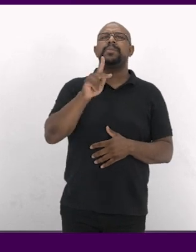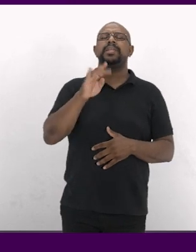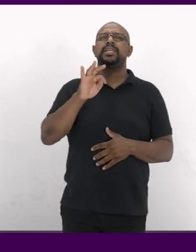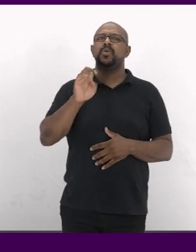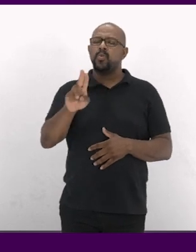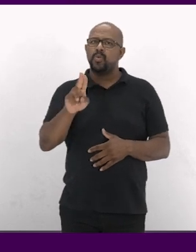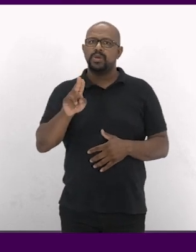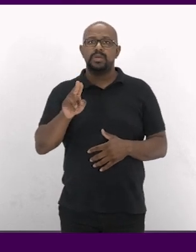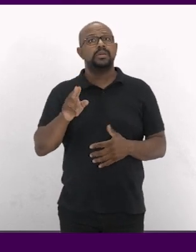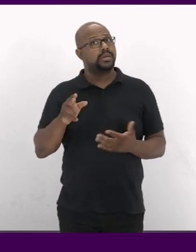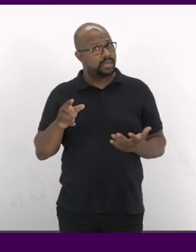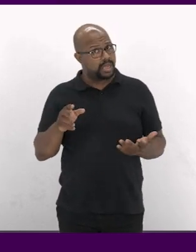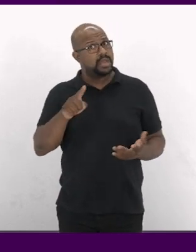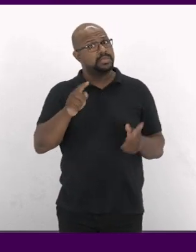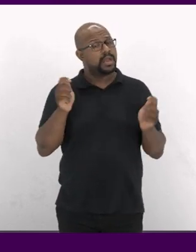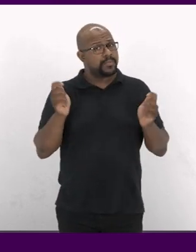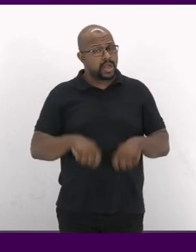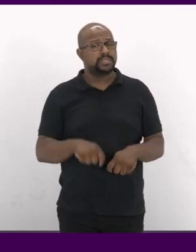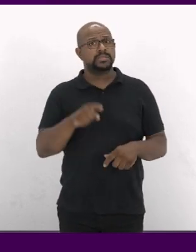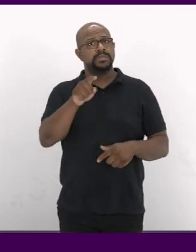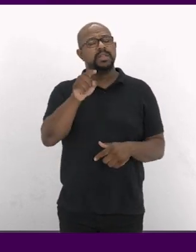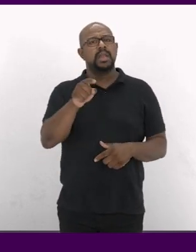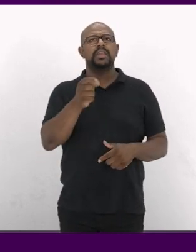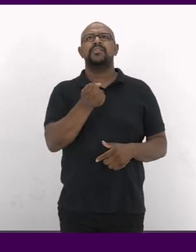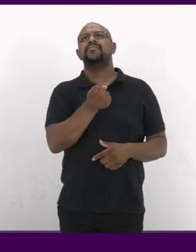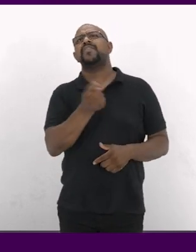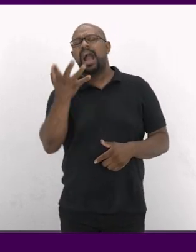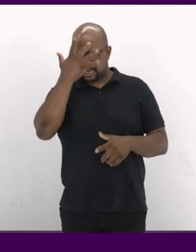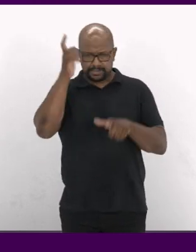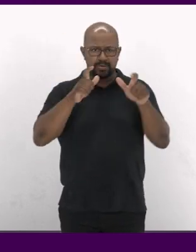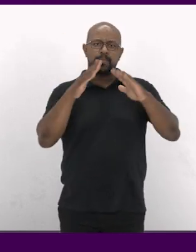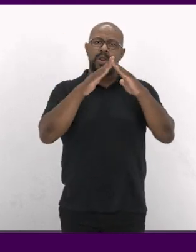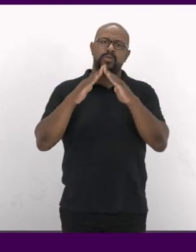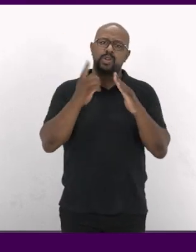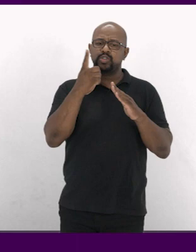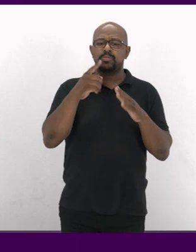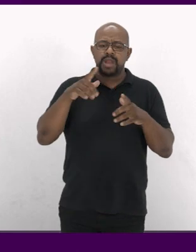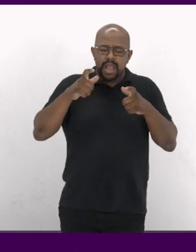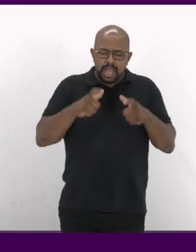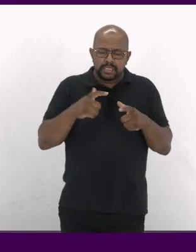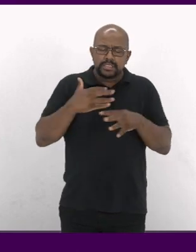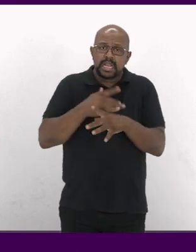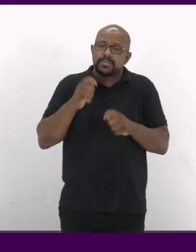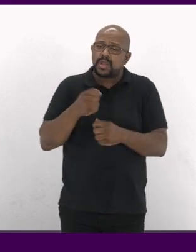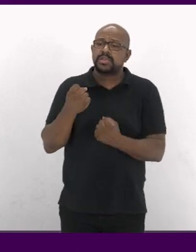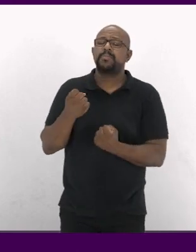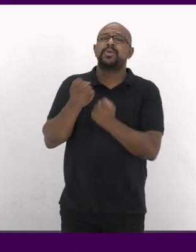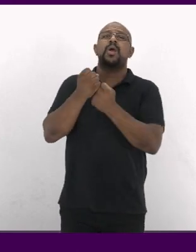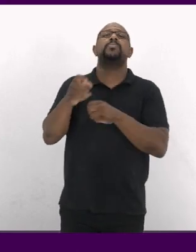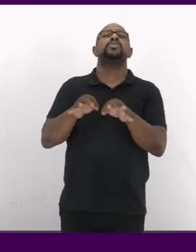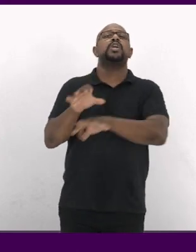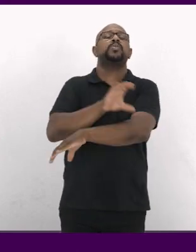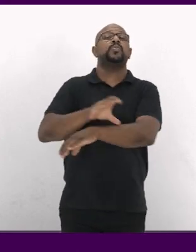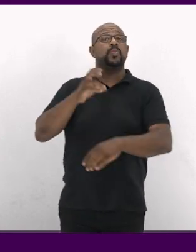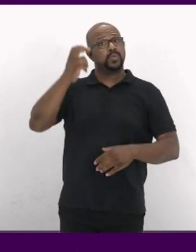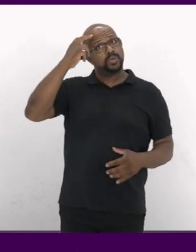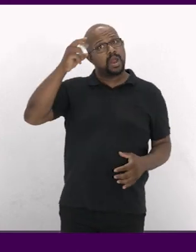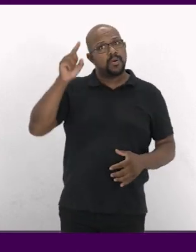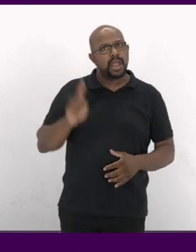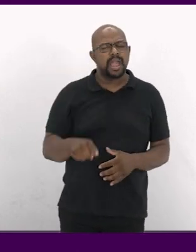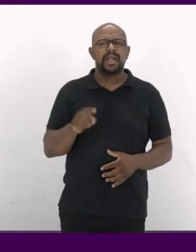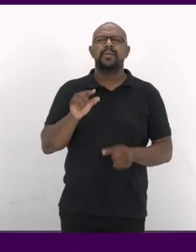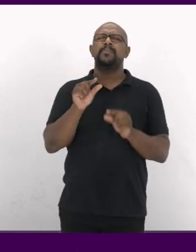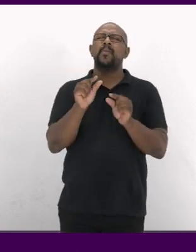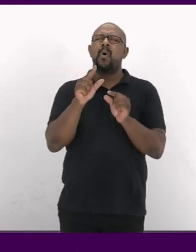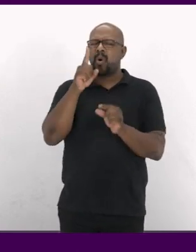IPTU devido? Isso possibilita, por exemplo, que vários moradores de uma cidade possam apoiar um projeto cultural. Esse